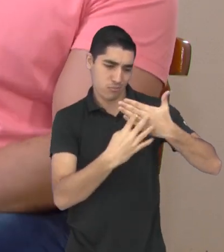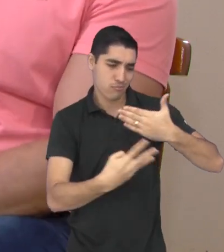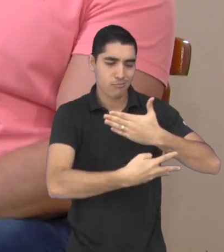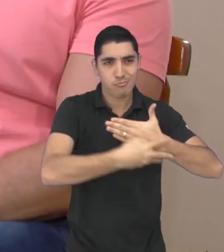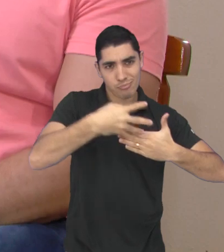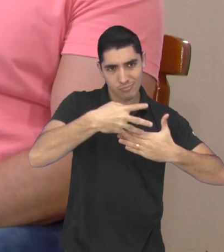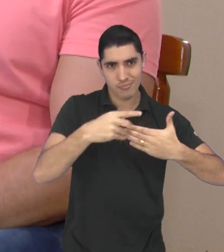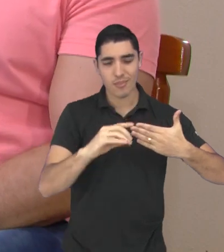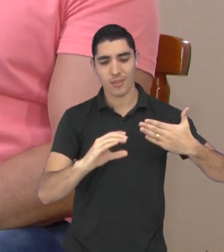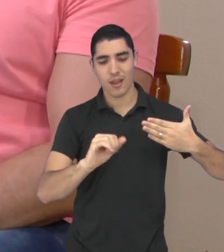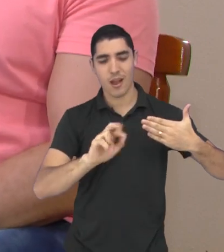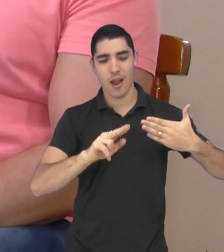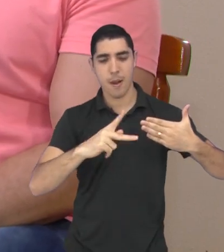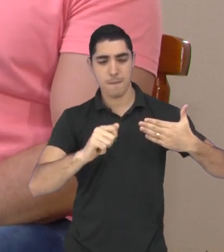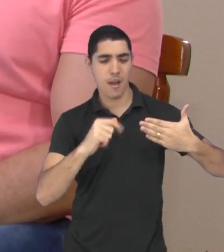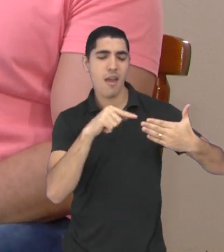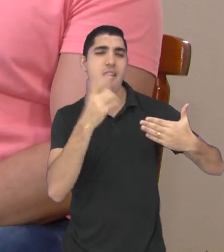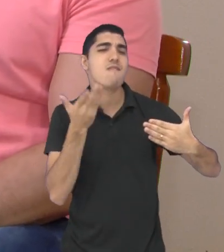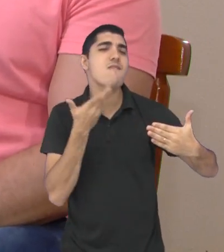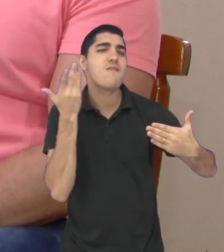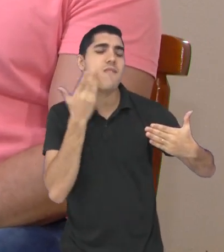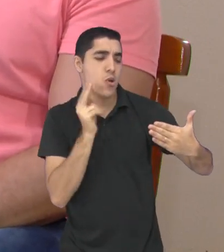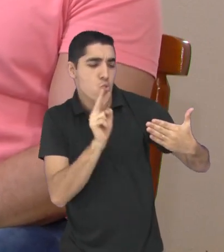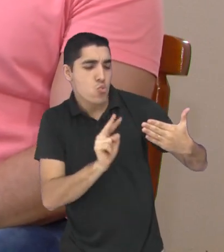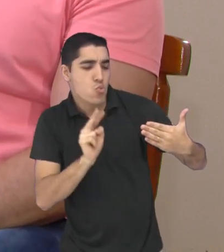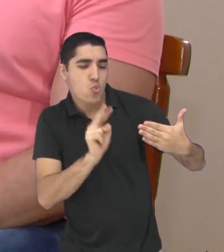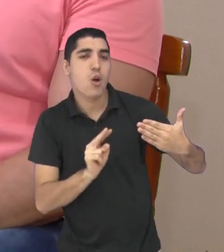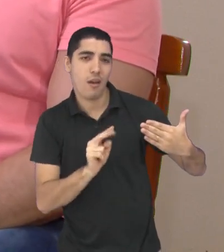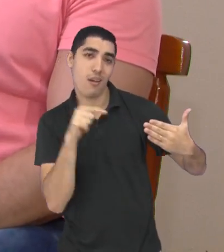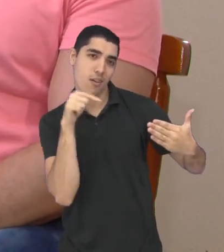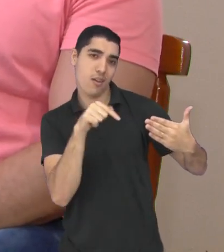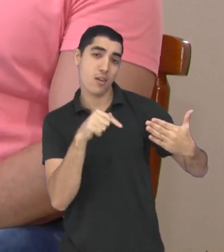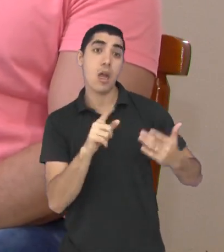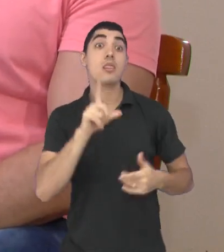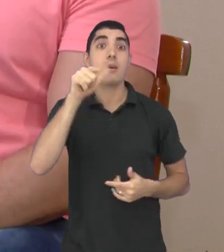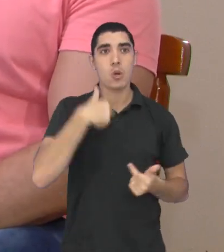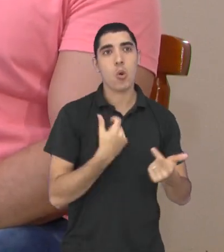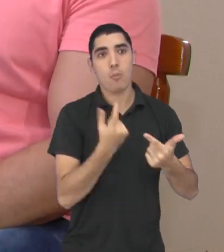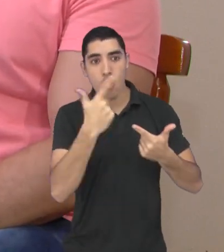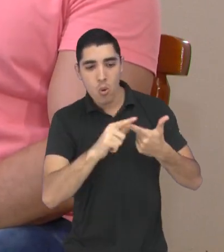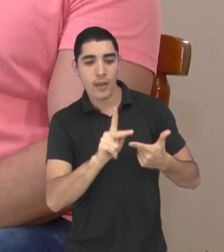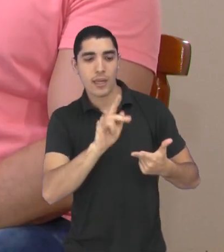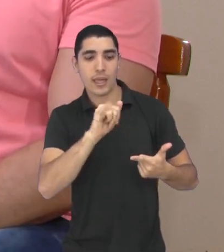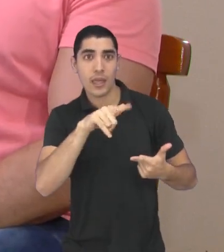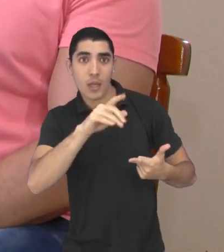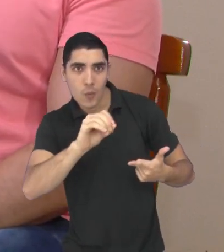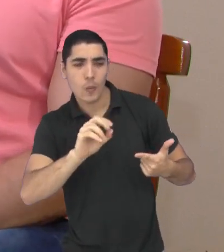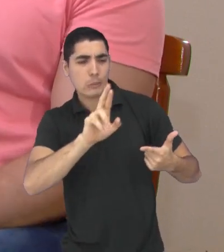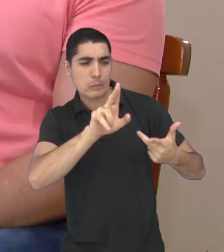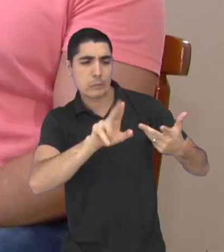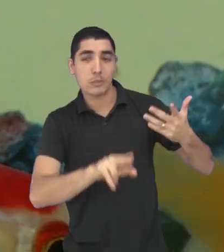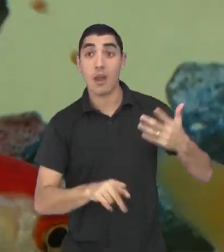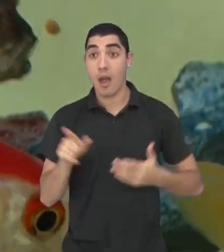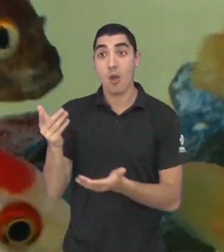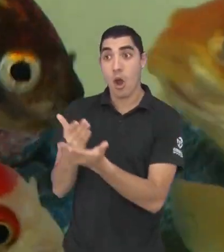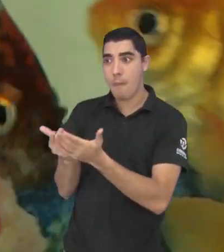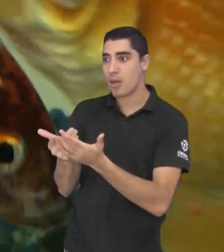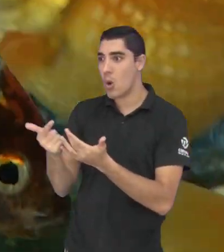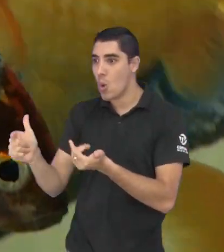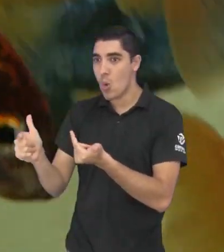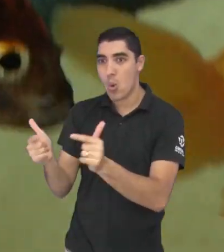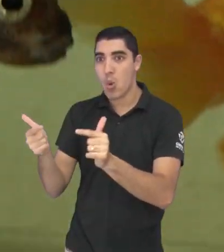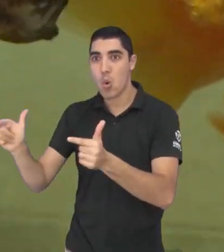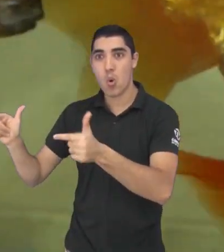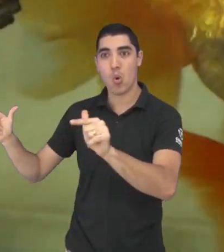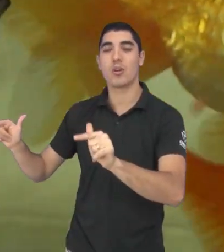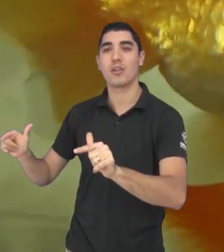comecei com a carpa, que é o peixe mais fácil de cuidar ali. Então aí eu comecei com ele, mas depois eu fui comprando king, aí diante. Foi